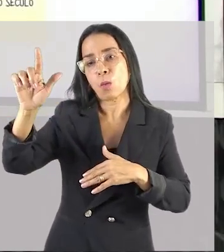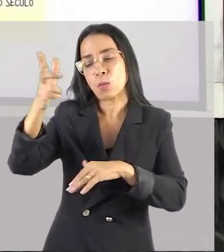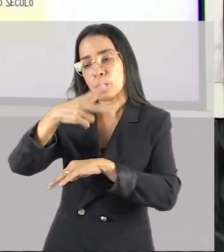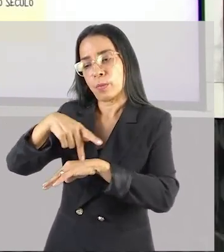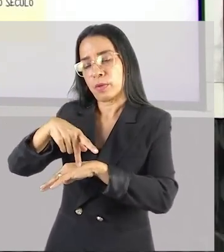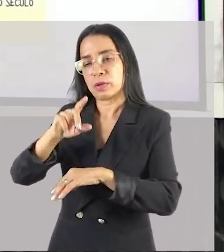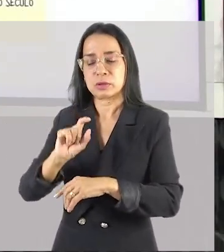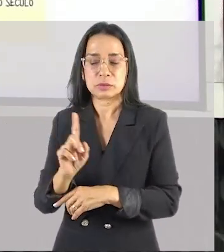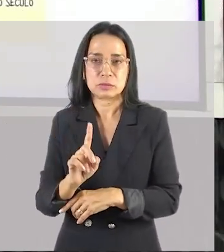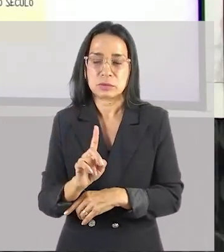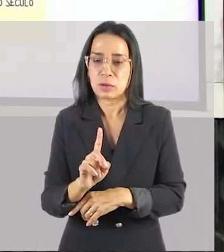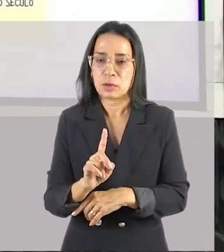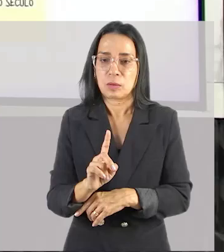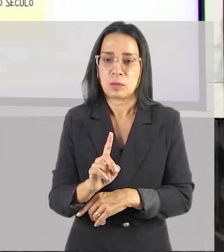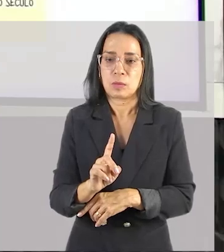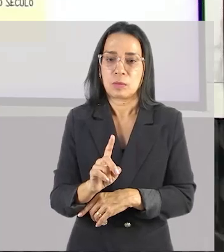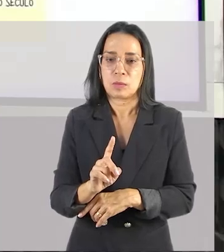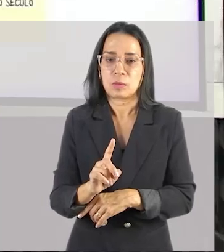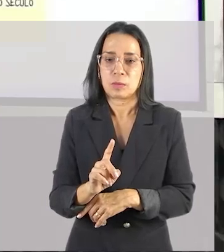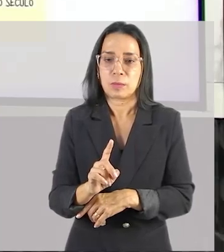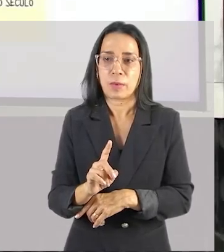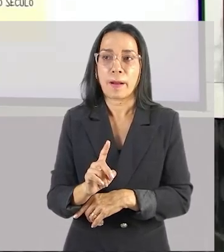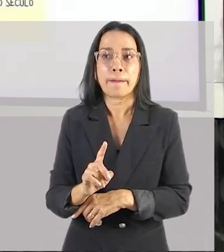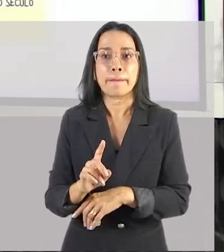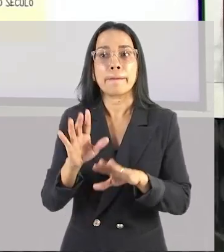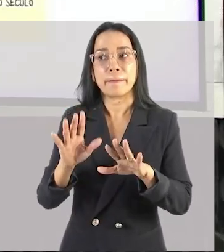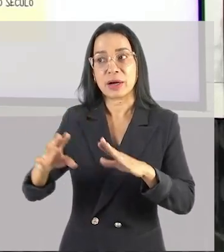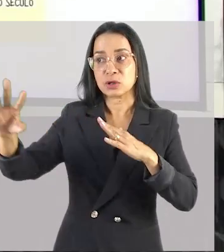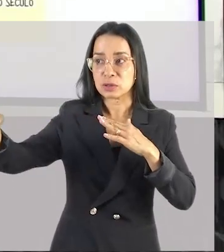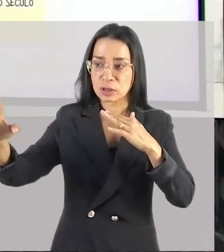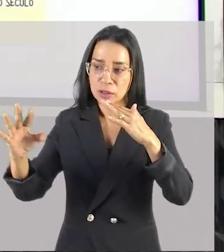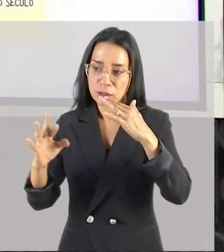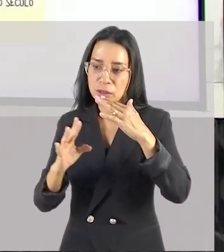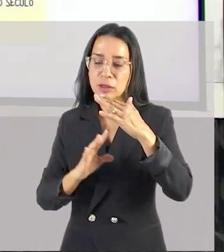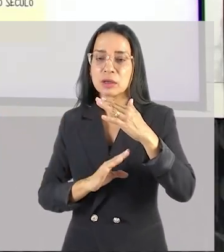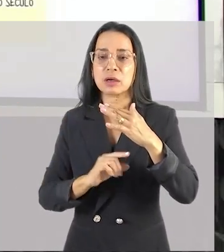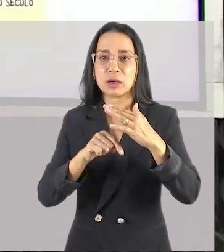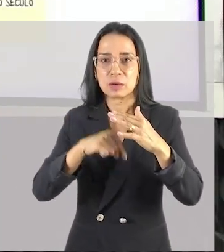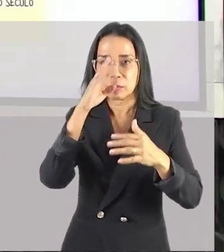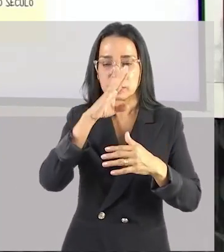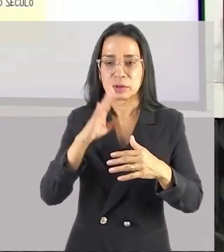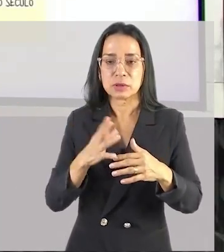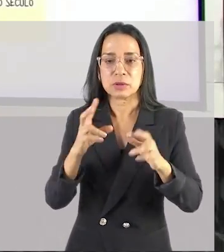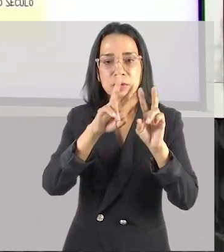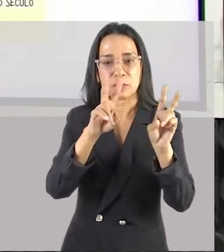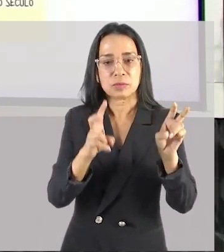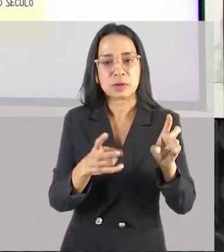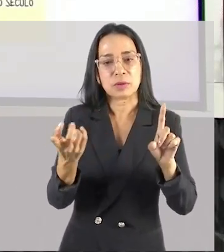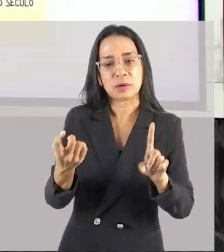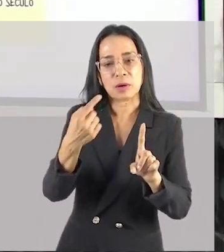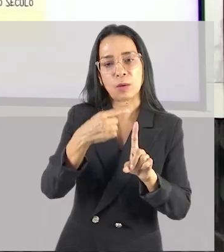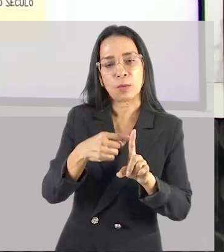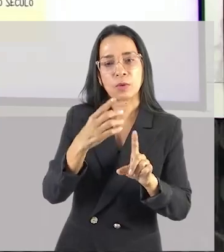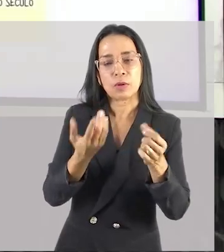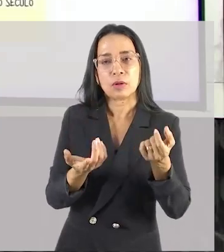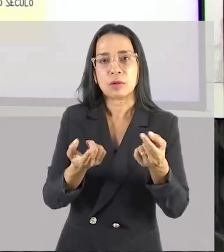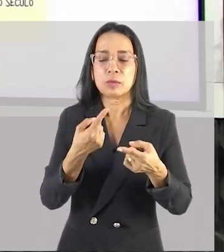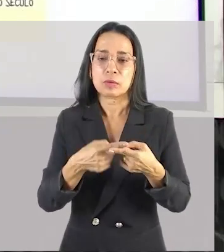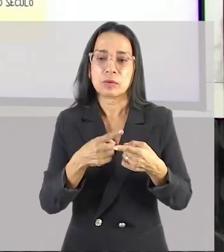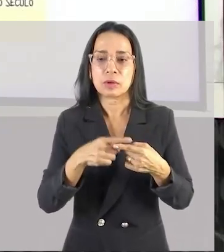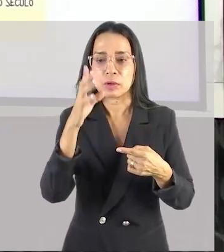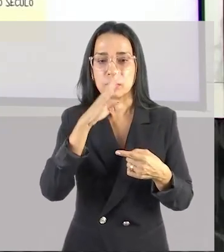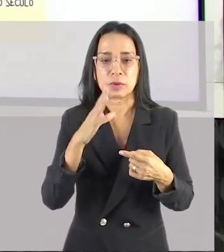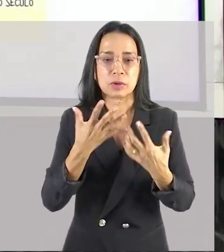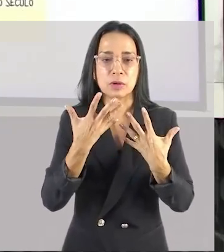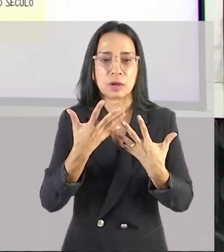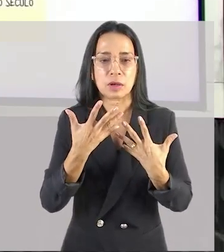do mundo, mas das partes do mundo para o Brasil. E o tema, ele era um tema positivo, porque o Brasil, se